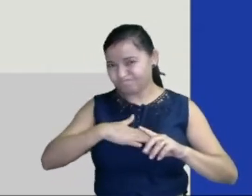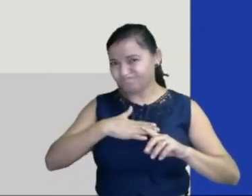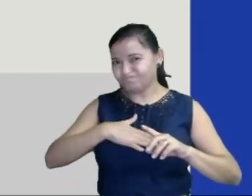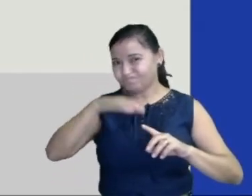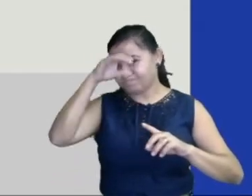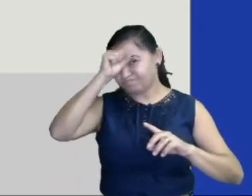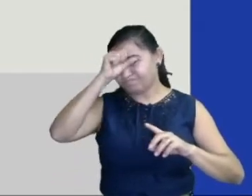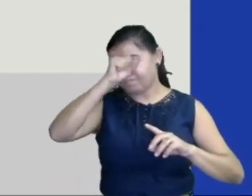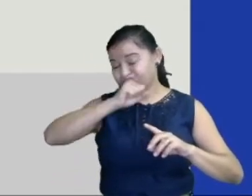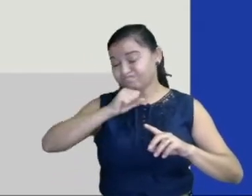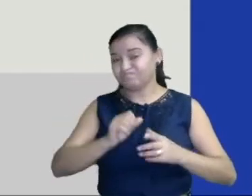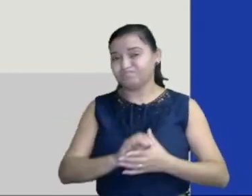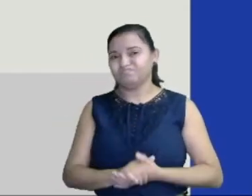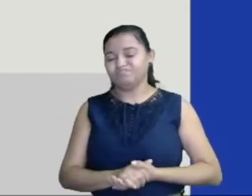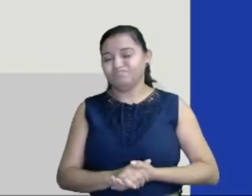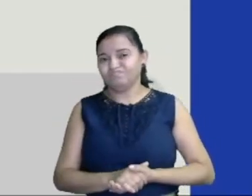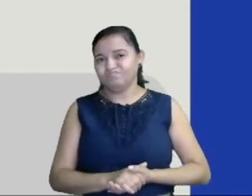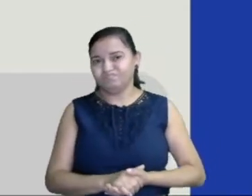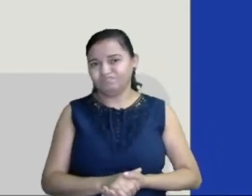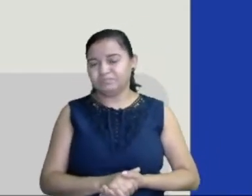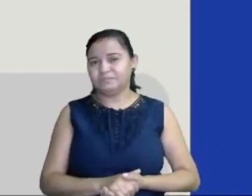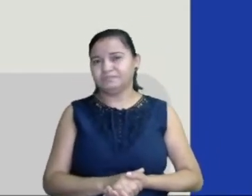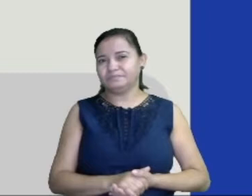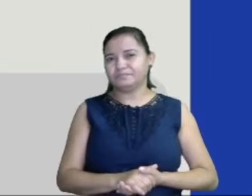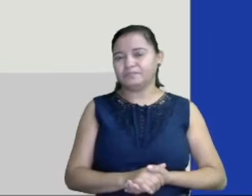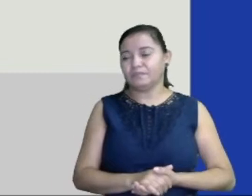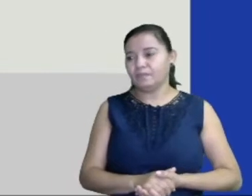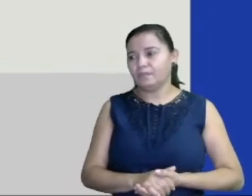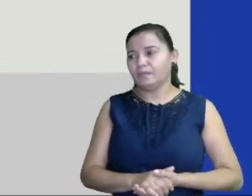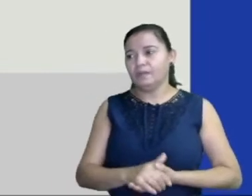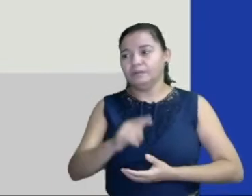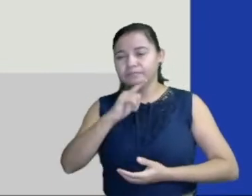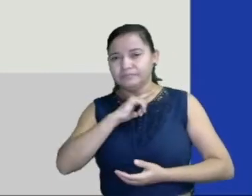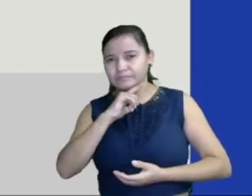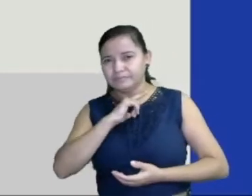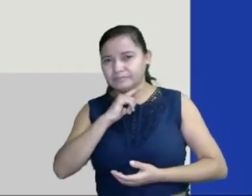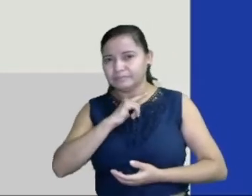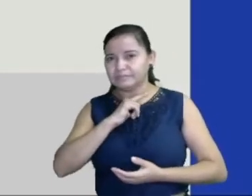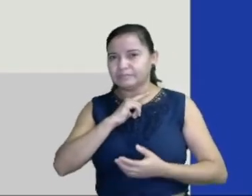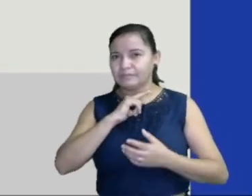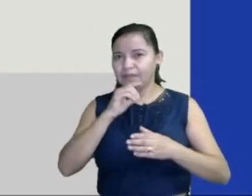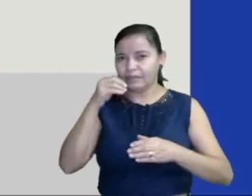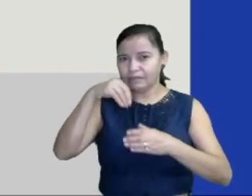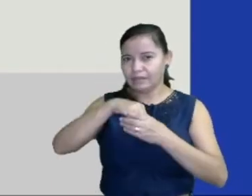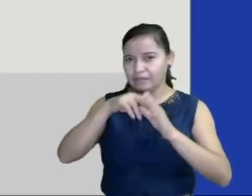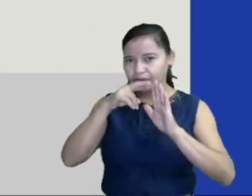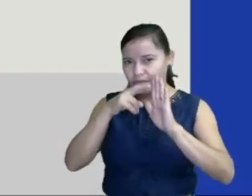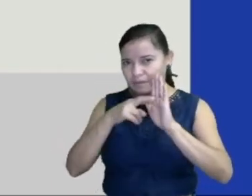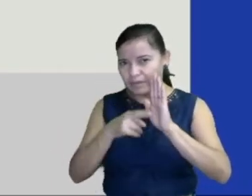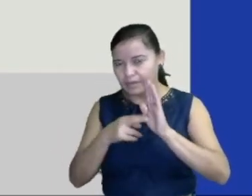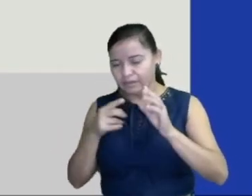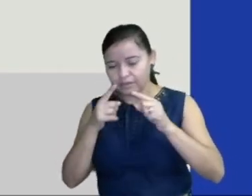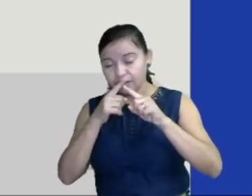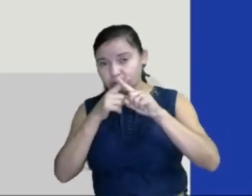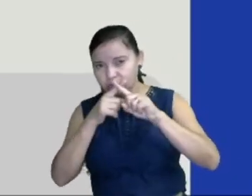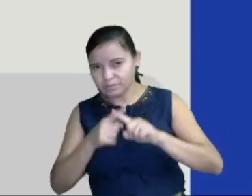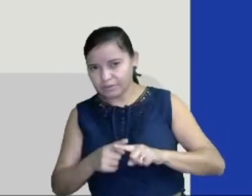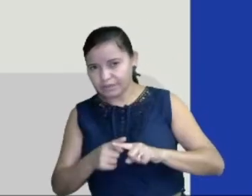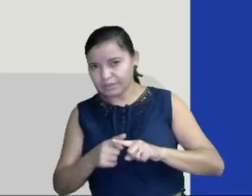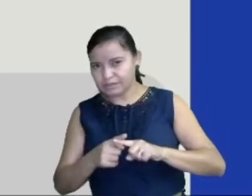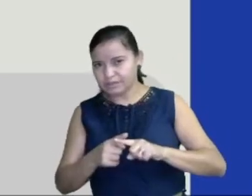nosso problema então as propriedades que são válidas para multiplicação em sua maioria